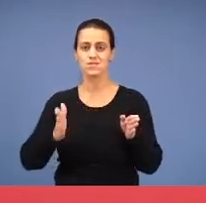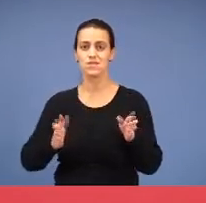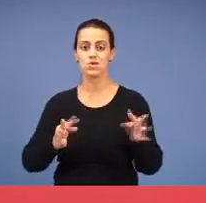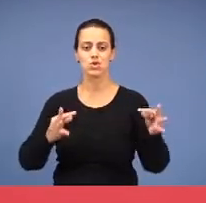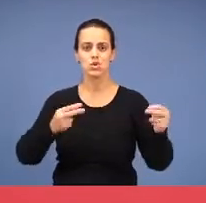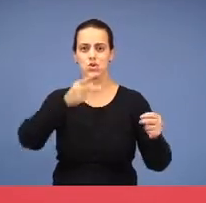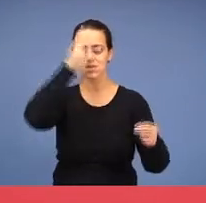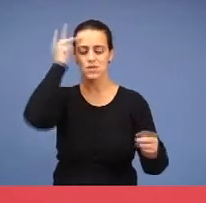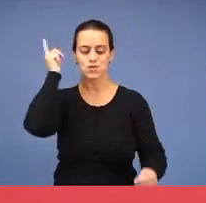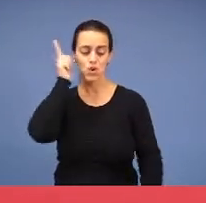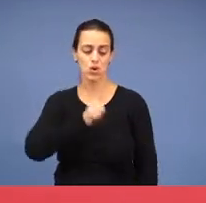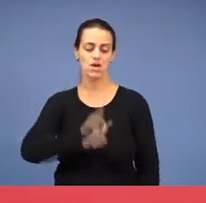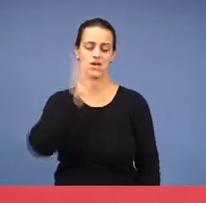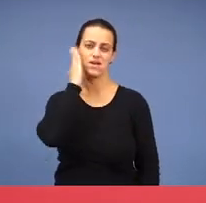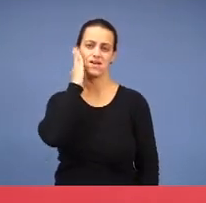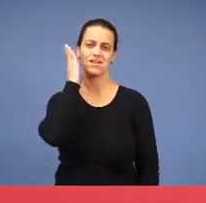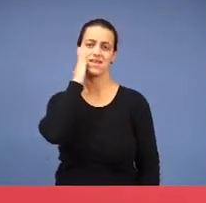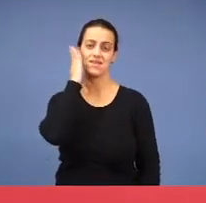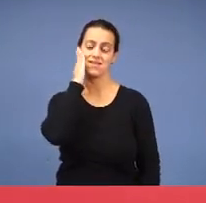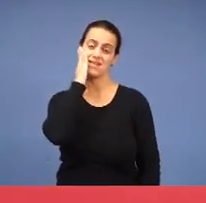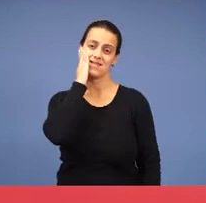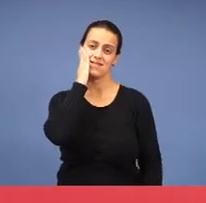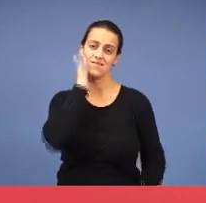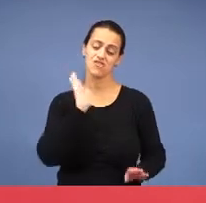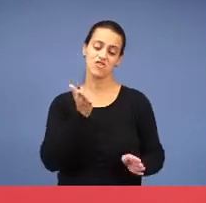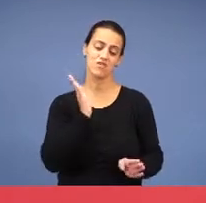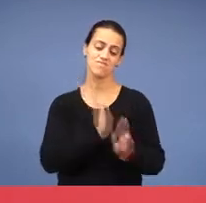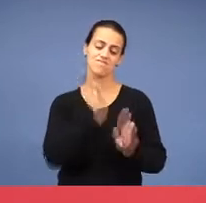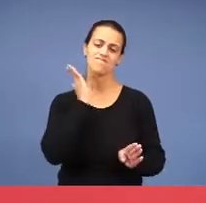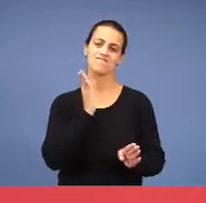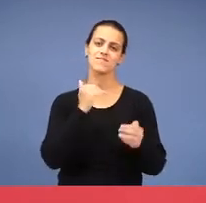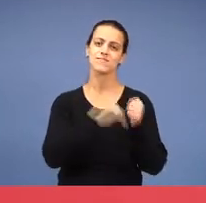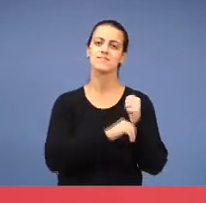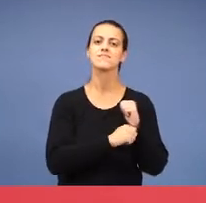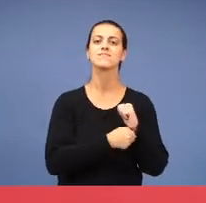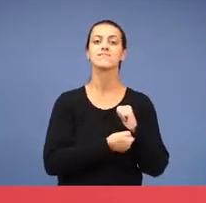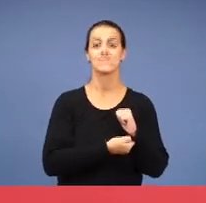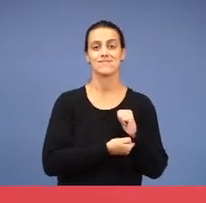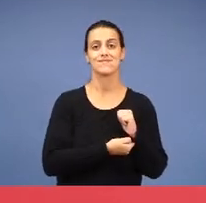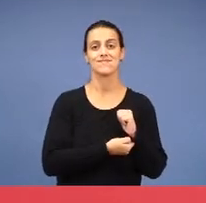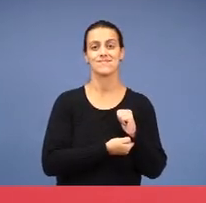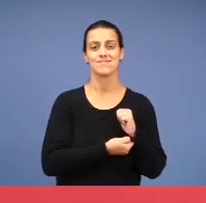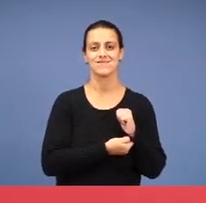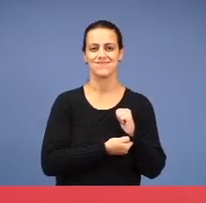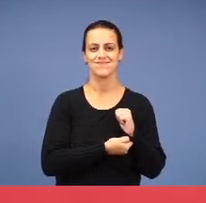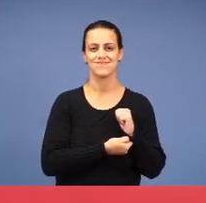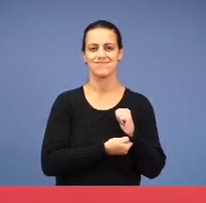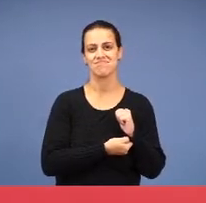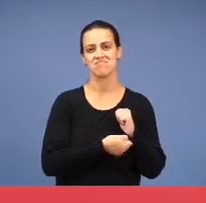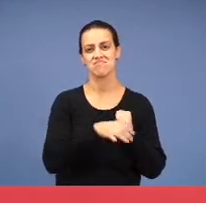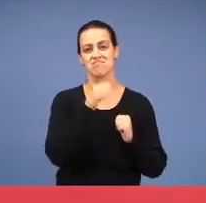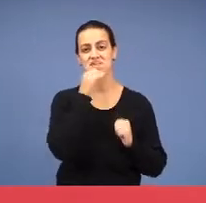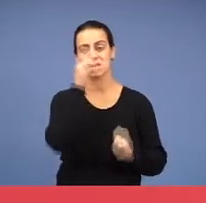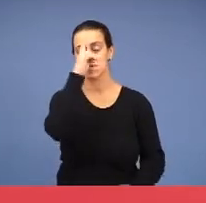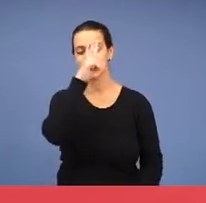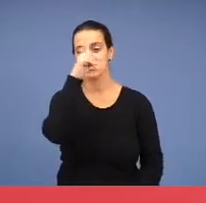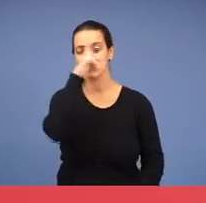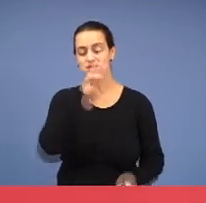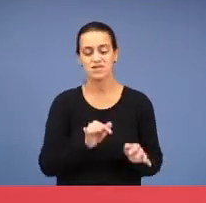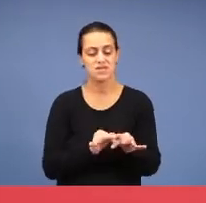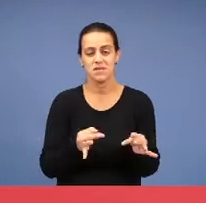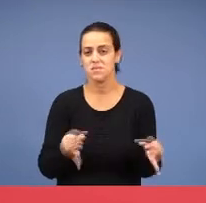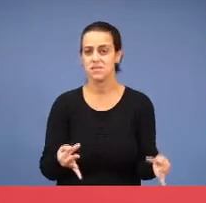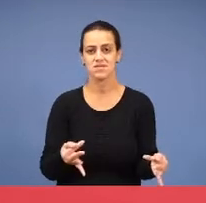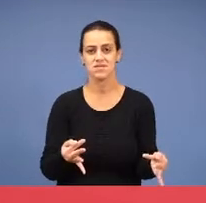livro e já tinha descoberto os enigmas do livro. A história de Joãozinho e Maria, aquilo que todo mundo